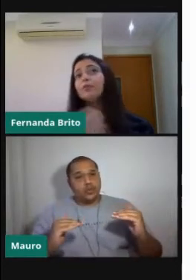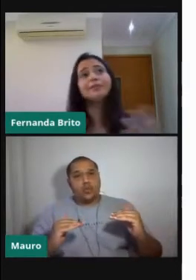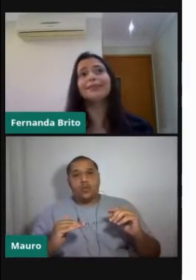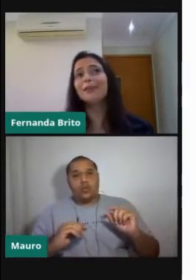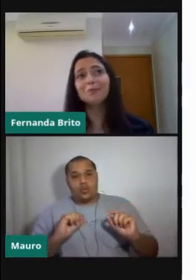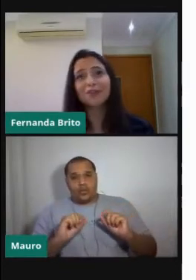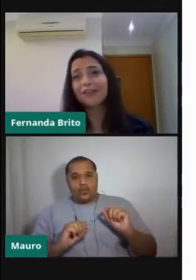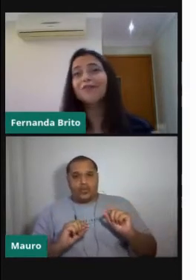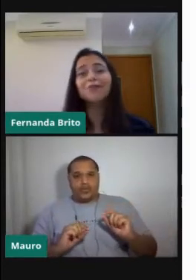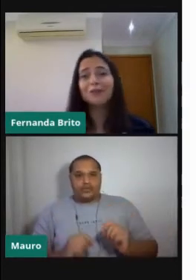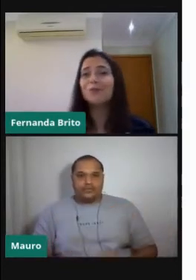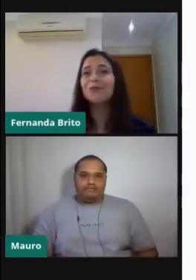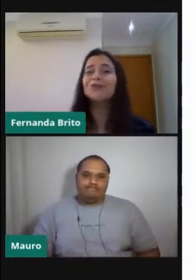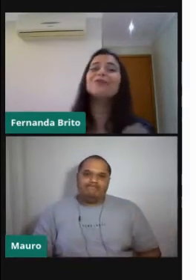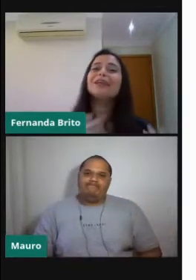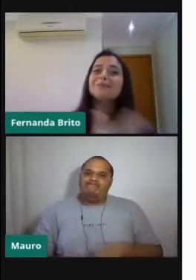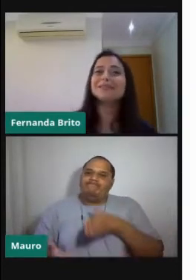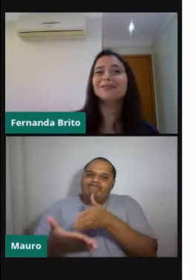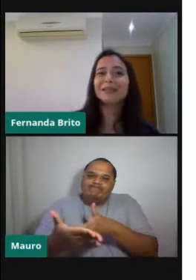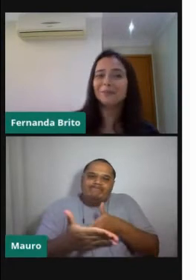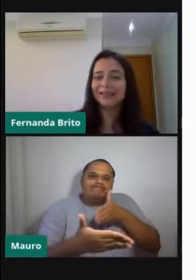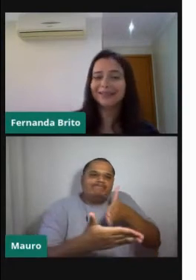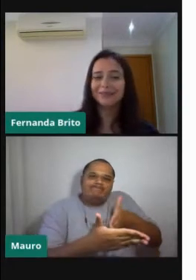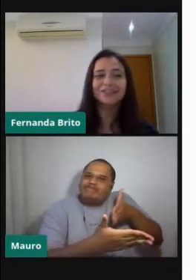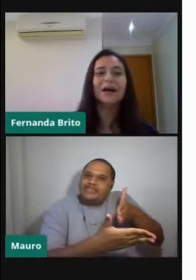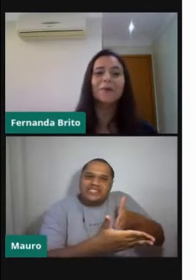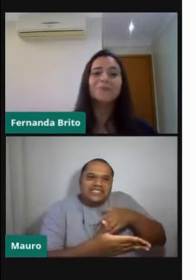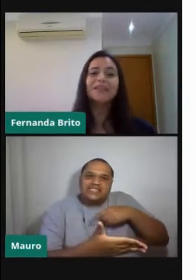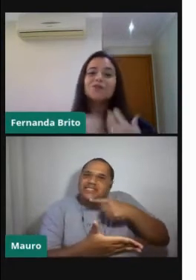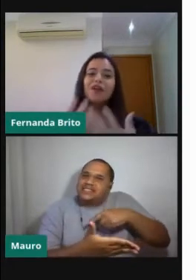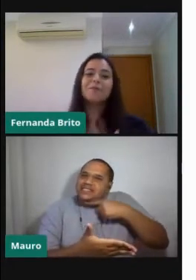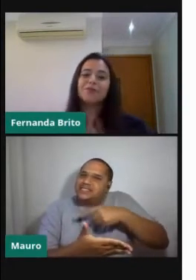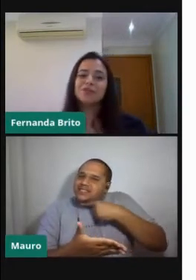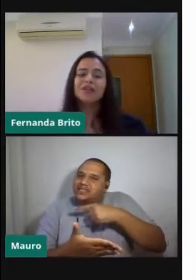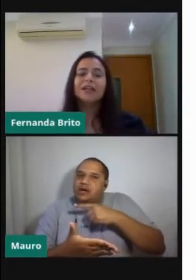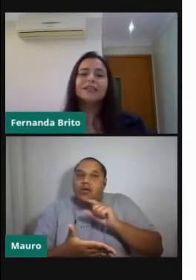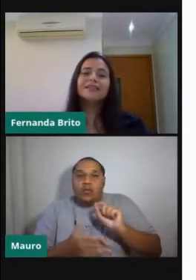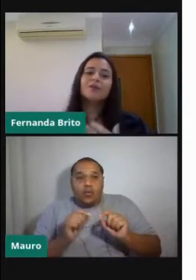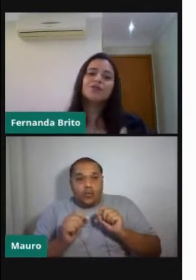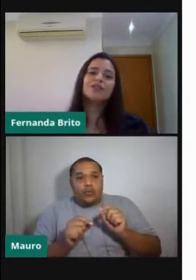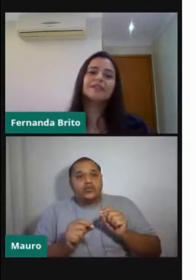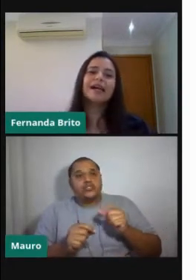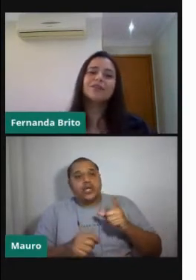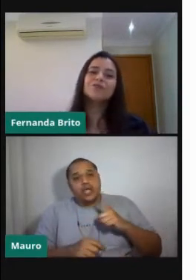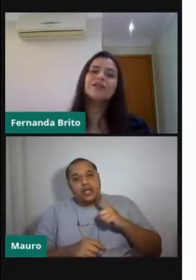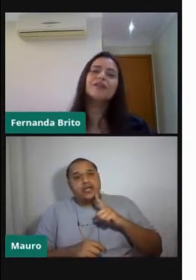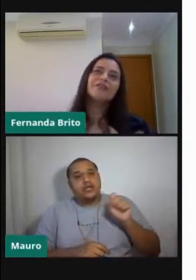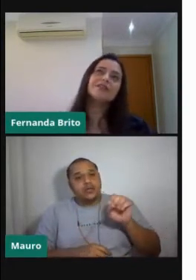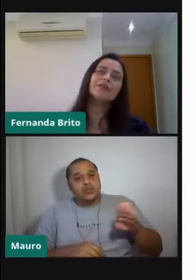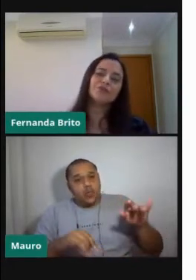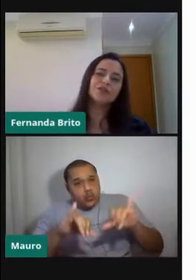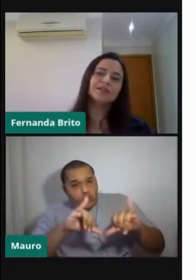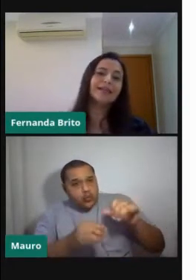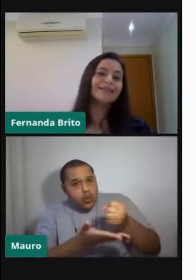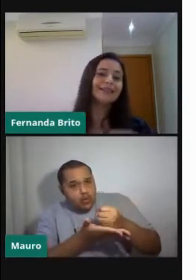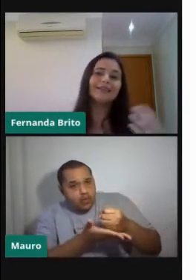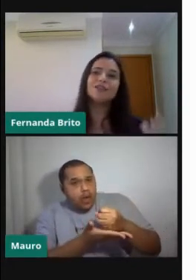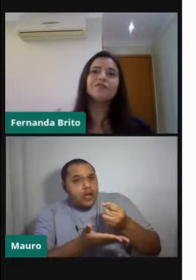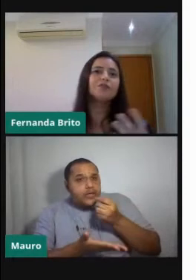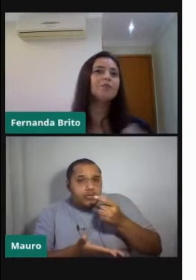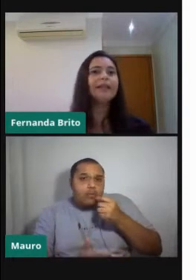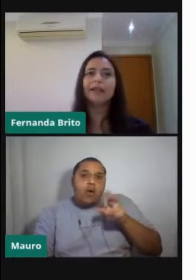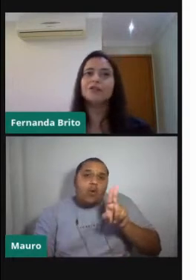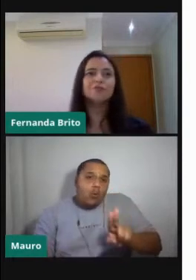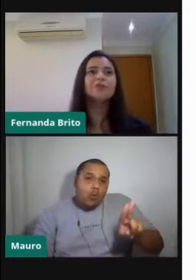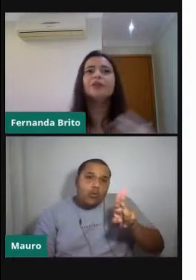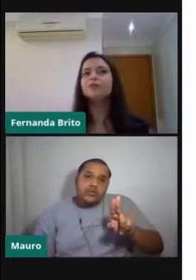saída, então não conseguimos evoluir muito na inibição da replicação viral. E os fármacos que são utilizados, né, que vêm sendo utilizados, é a